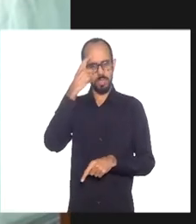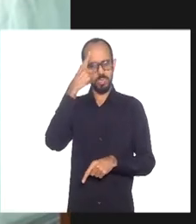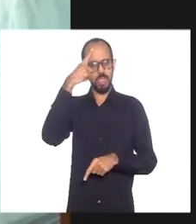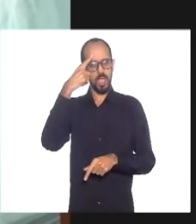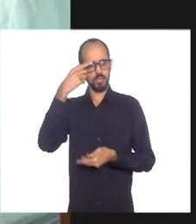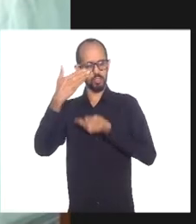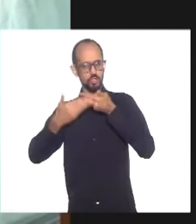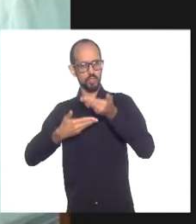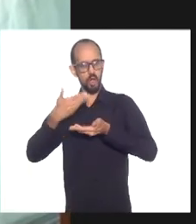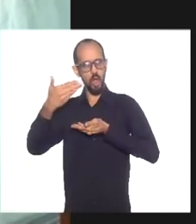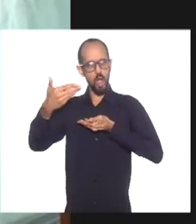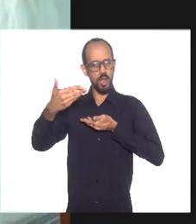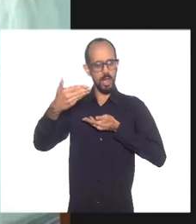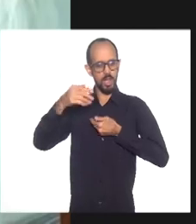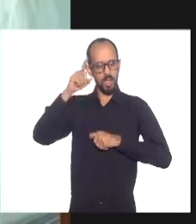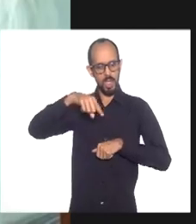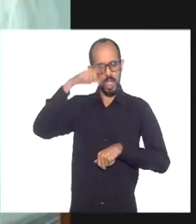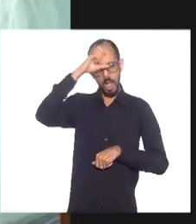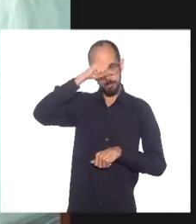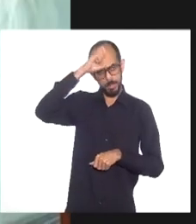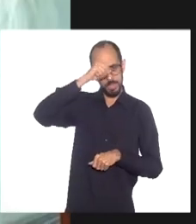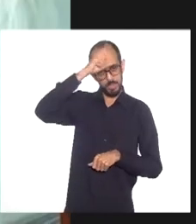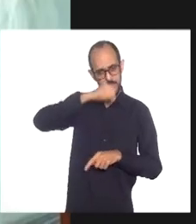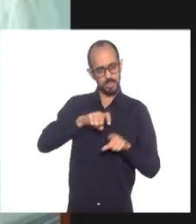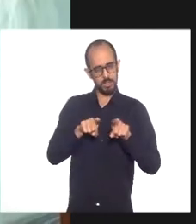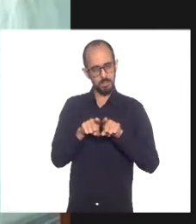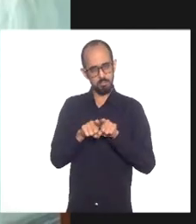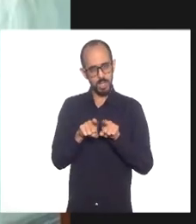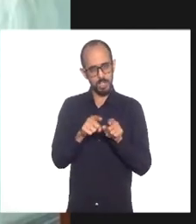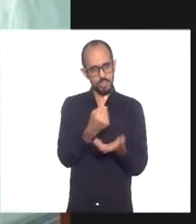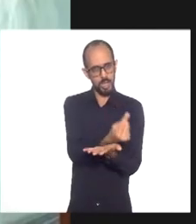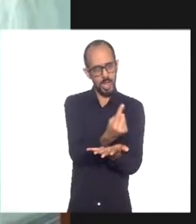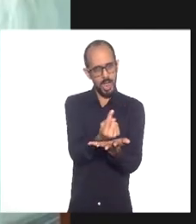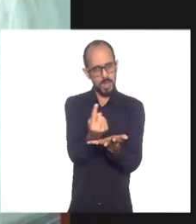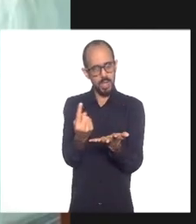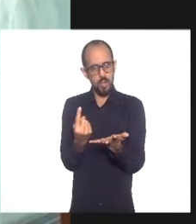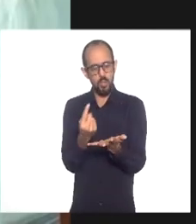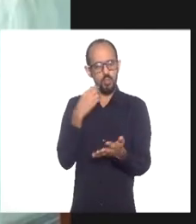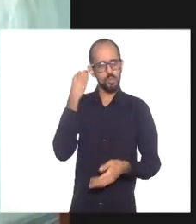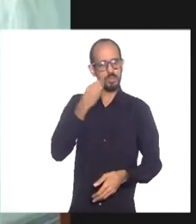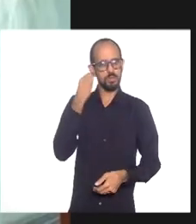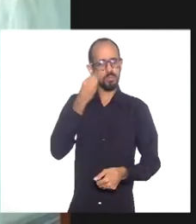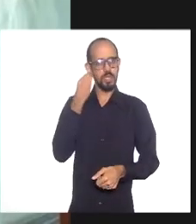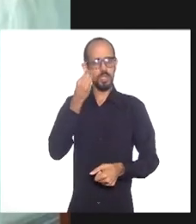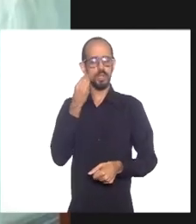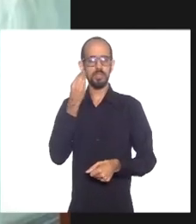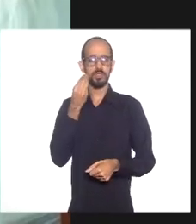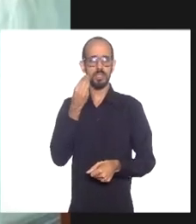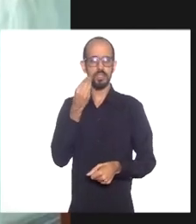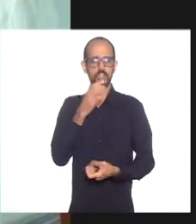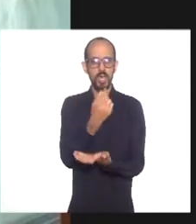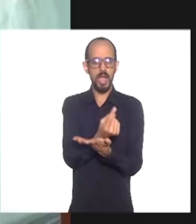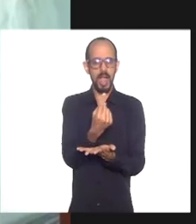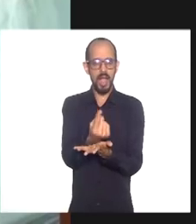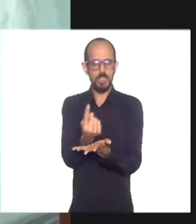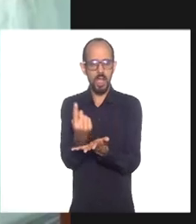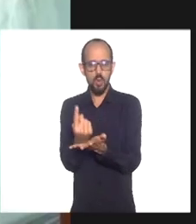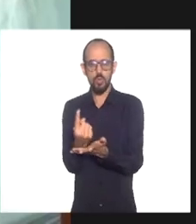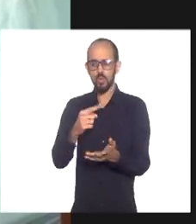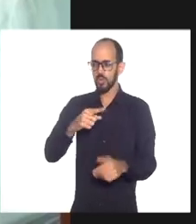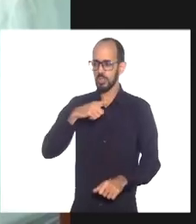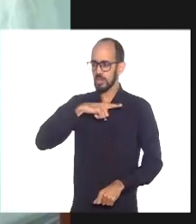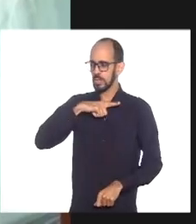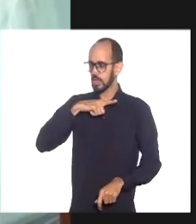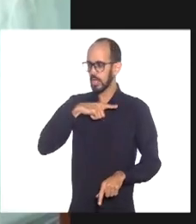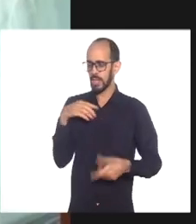ideias, é um aprendizado, né, de cada um de nós, com a experiência que cada um traz,